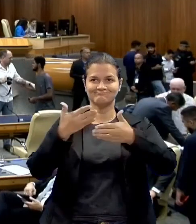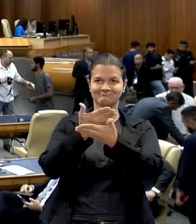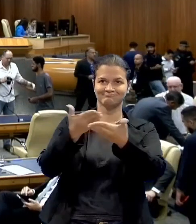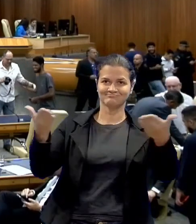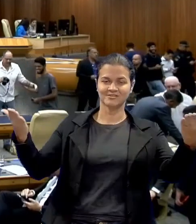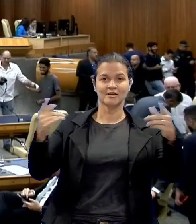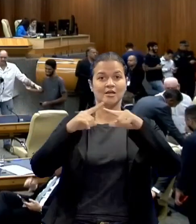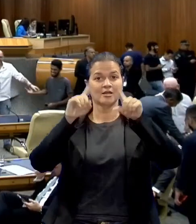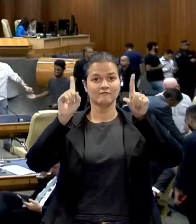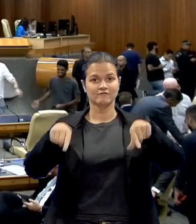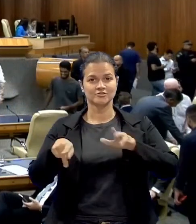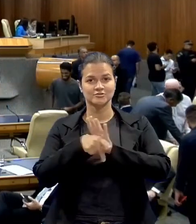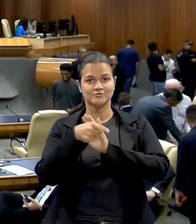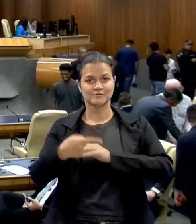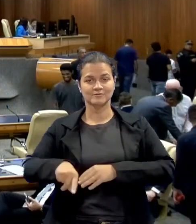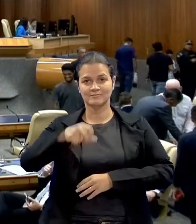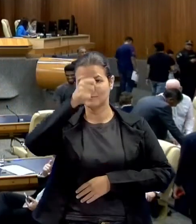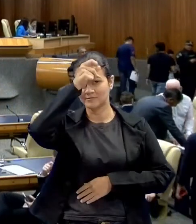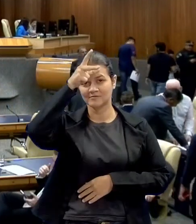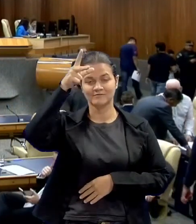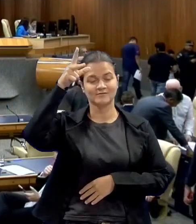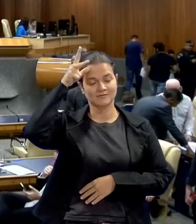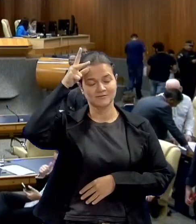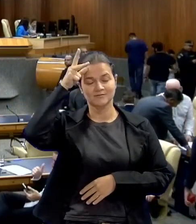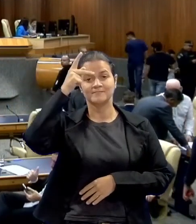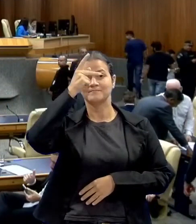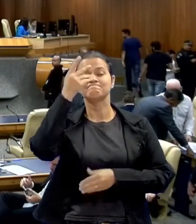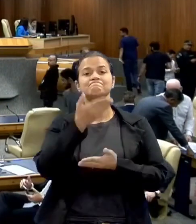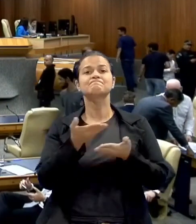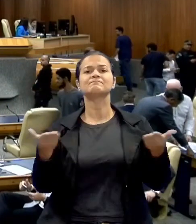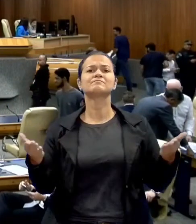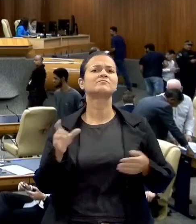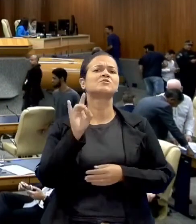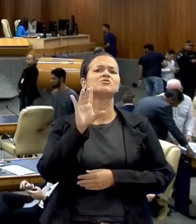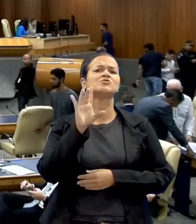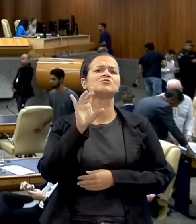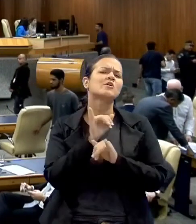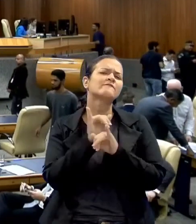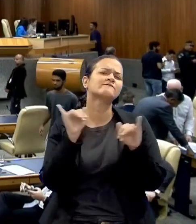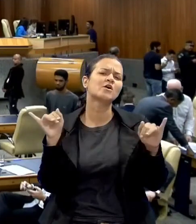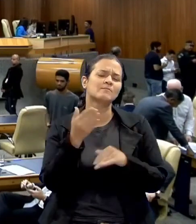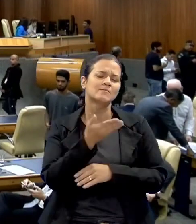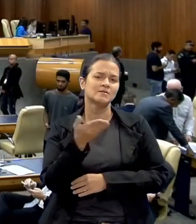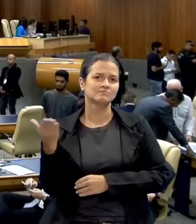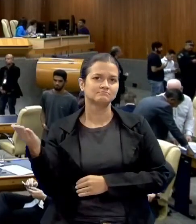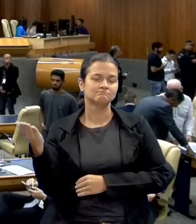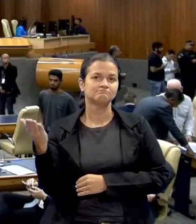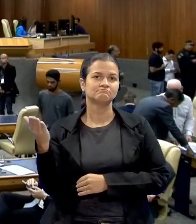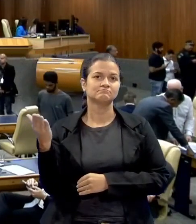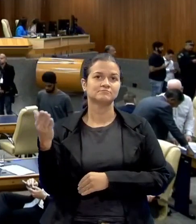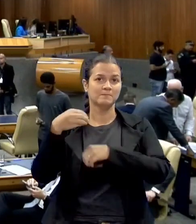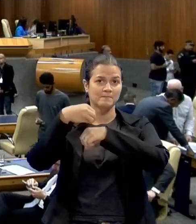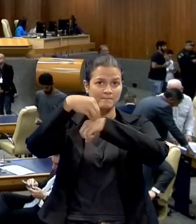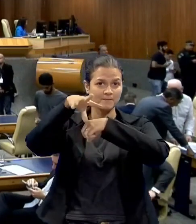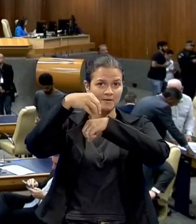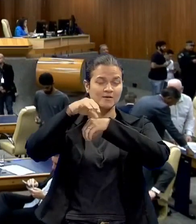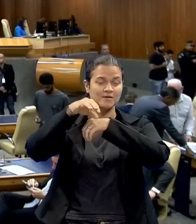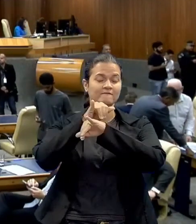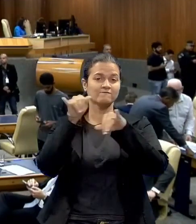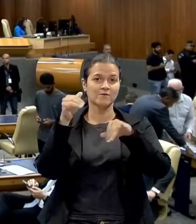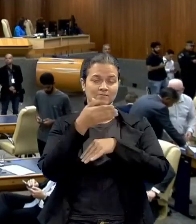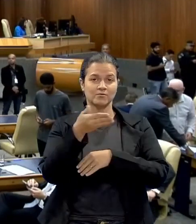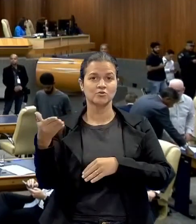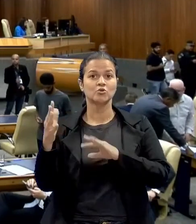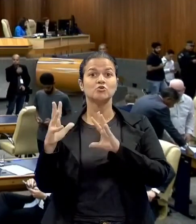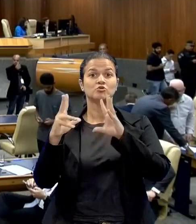efetivos da prefeitura. Pessoal, só a título de informação, presidente, quero informar a todos